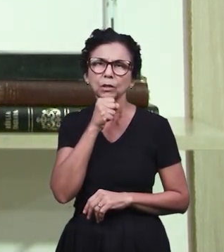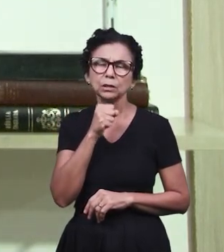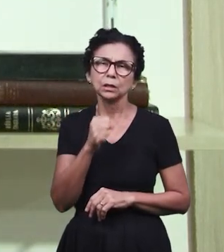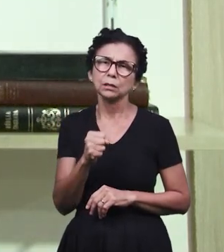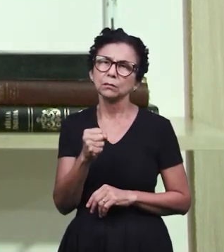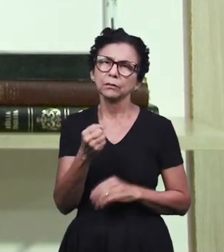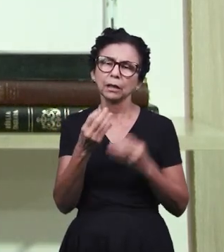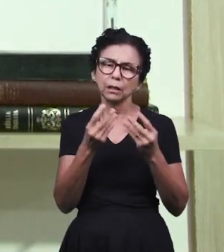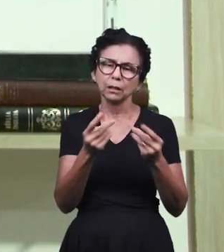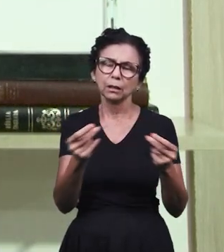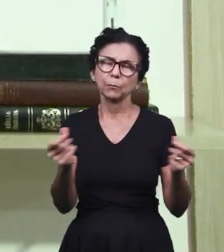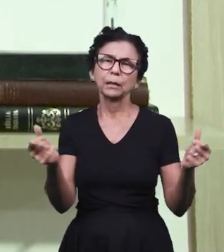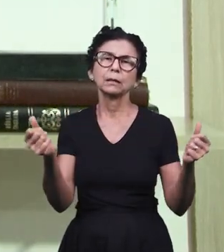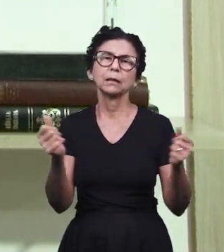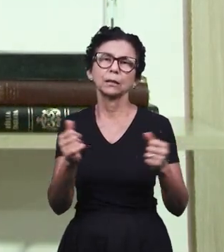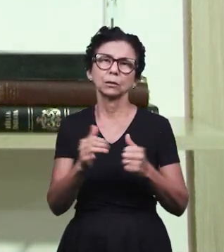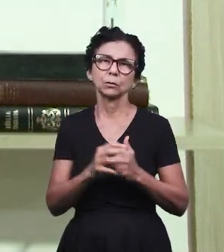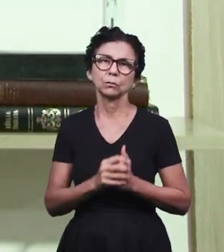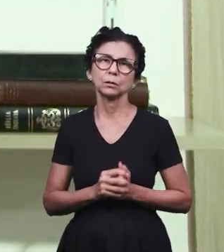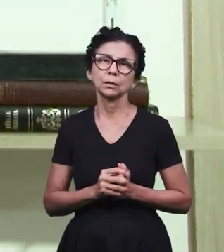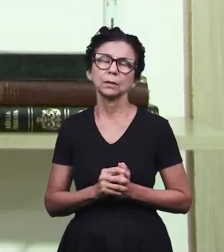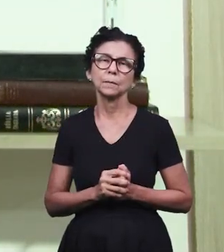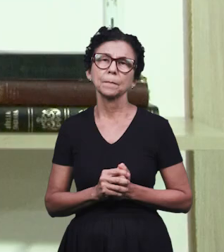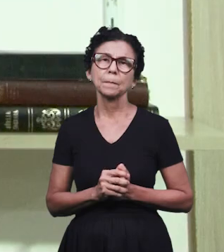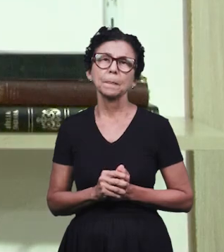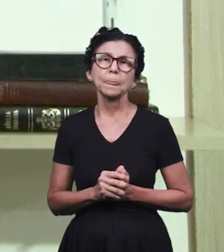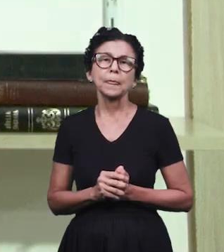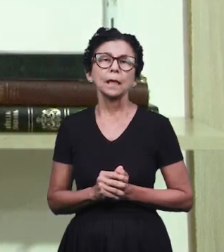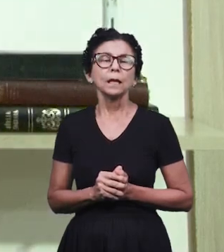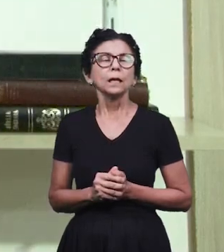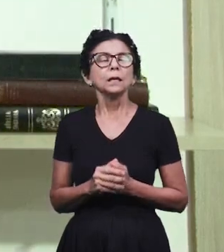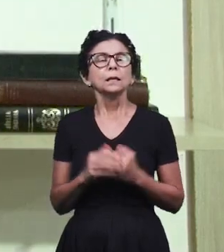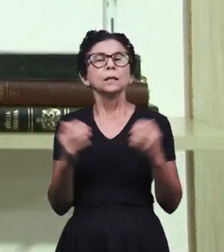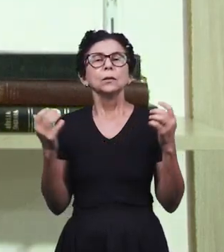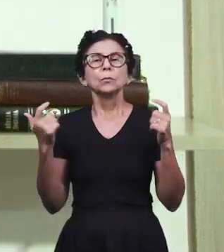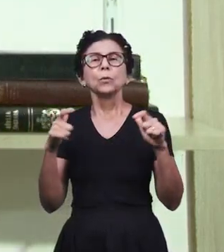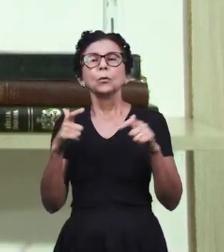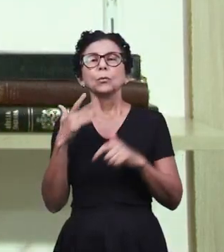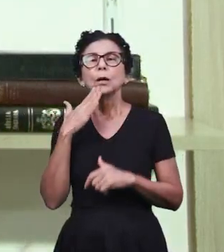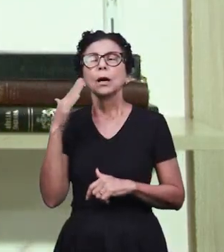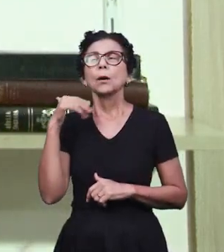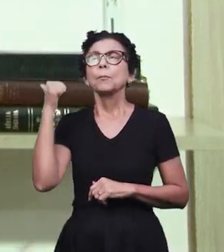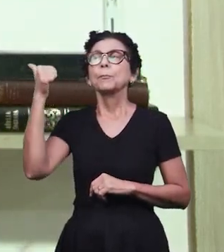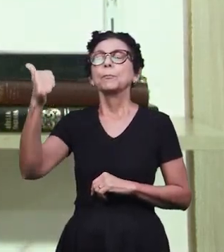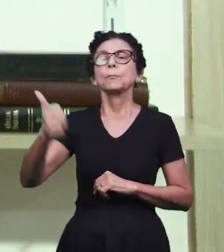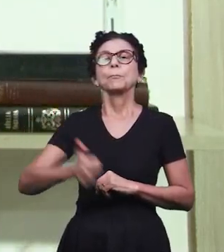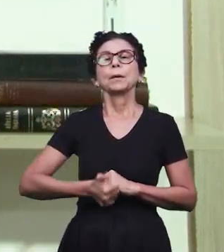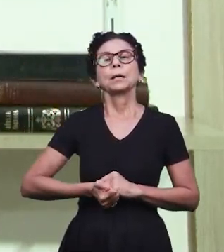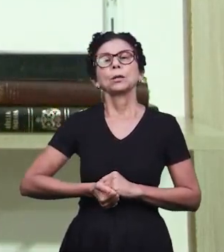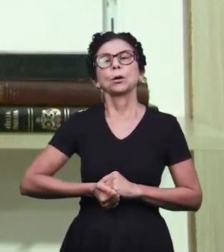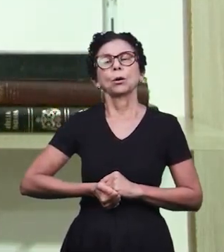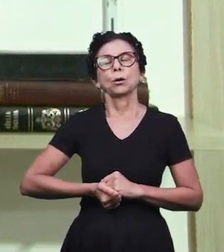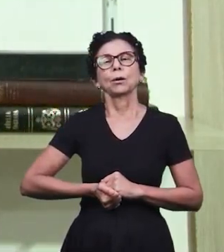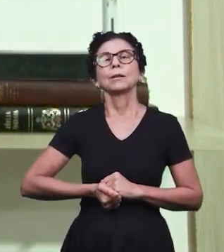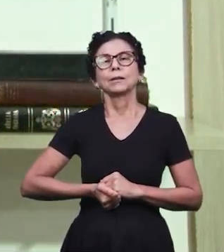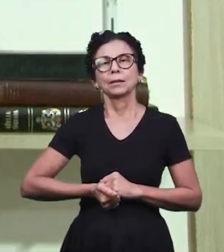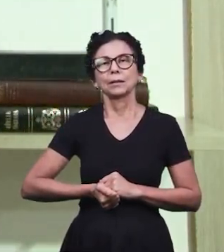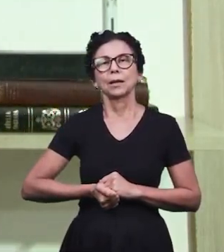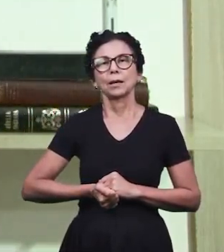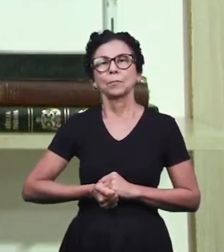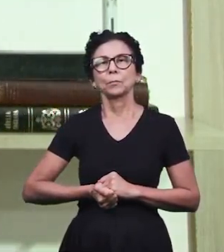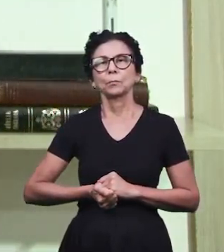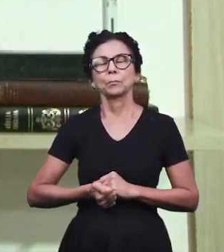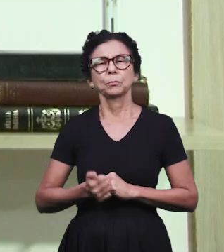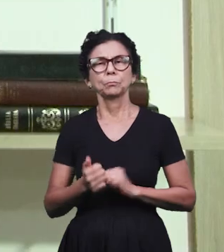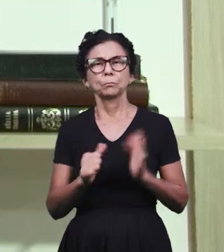melhor, onde haja um melhor campo de visão da projeção de slides, um melhor campo de visão ali